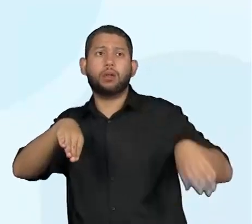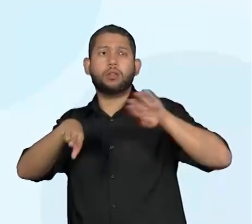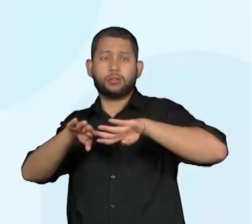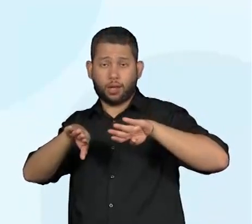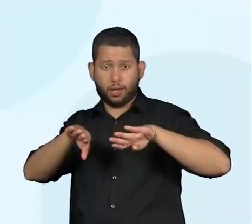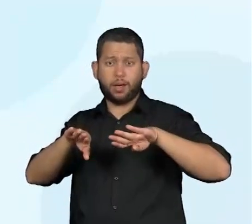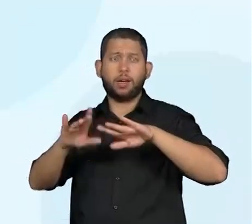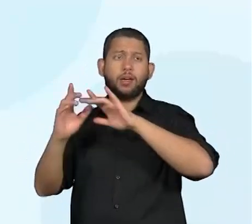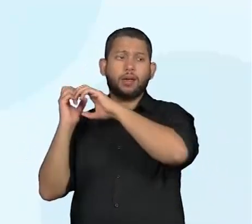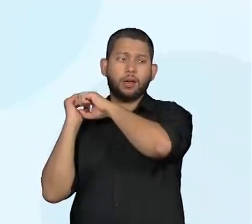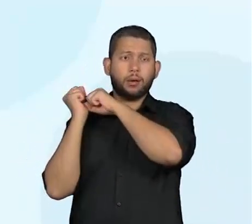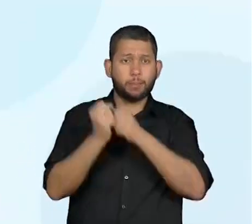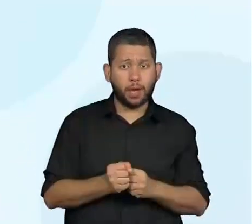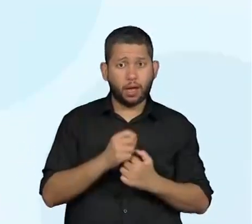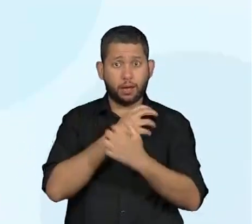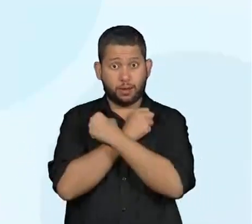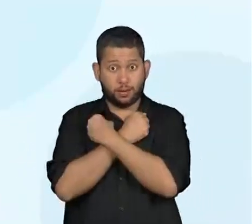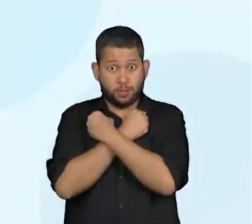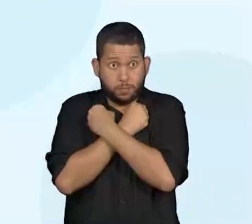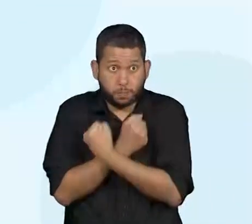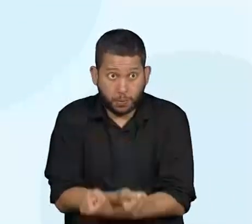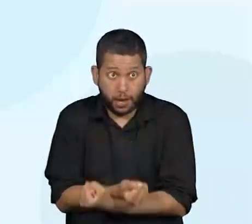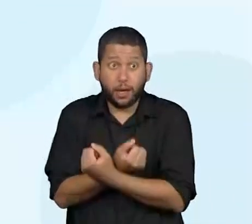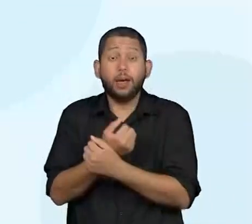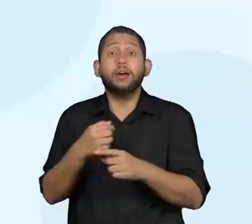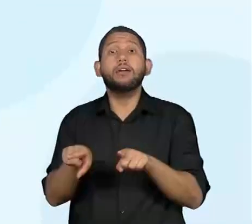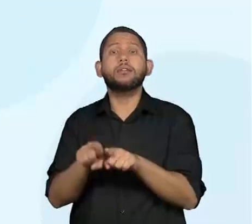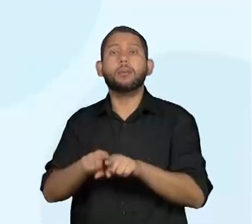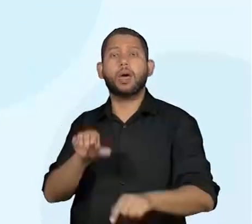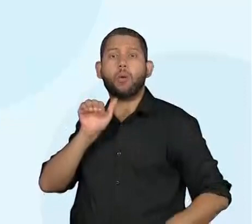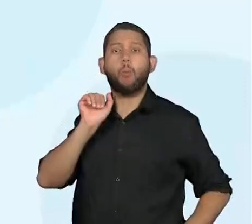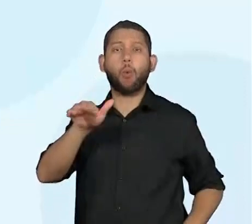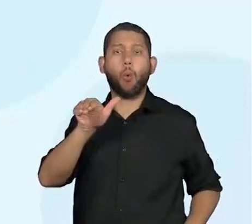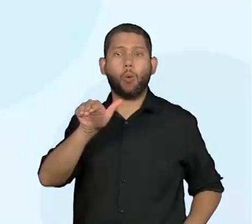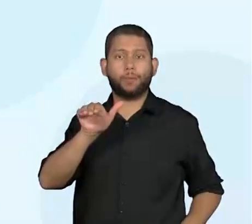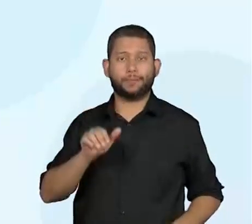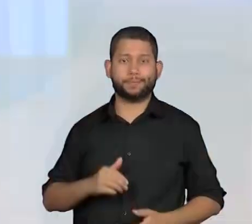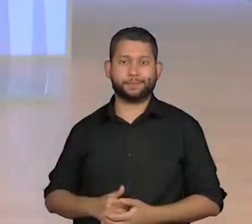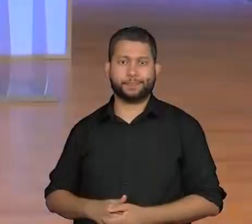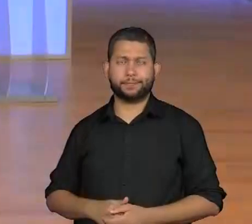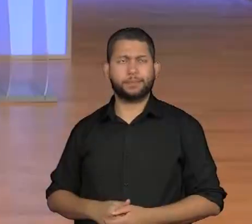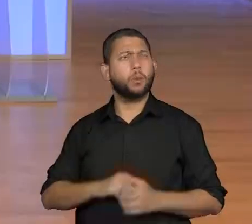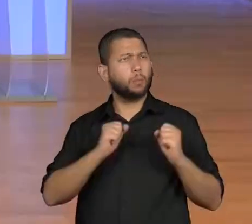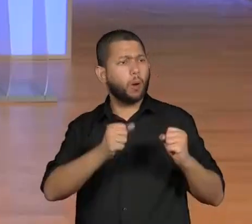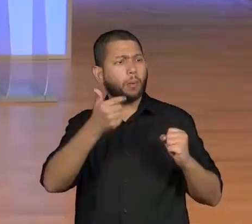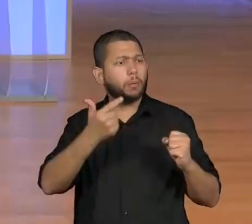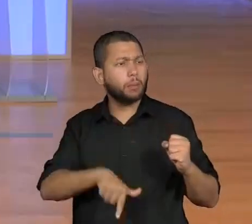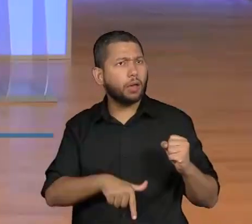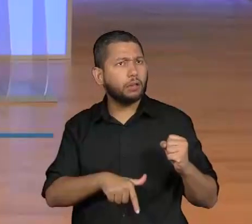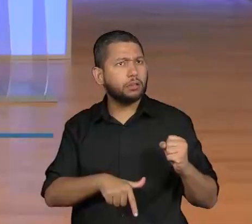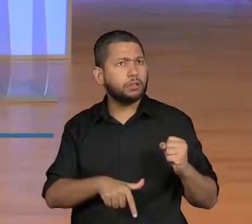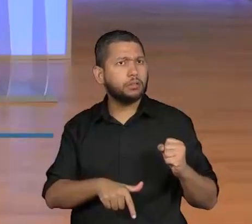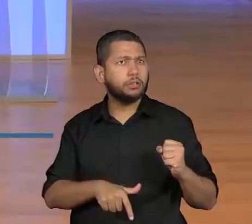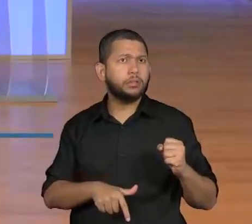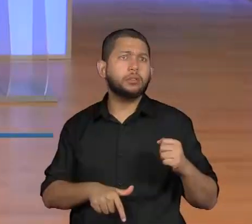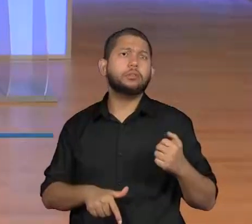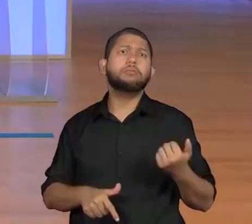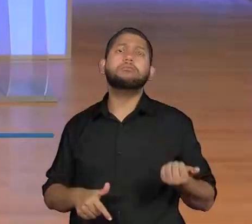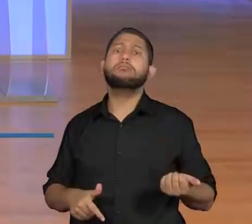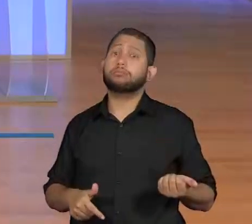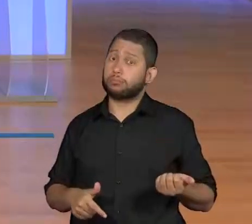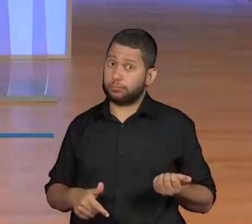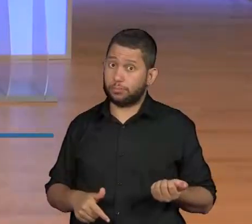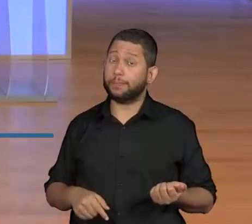aikido, krav maga. Tá? Poderíamos colocar mais? Poderíamos. Sim. Mas